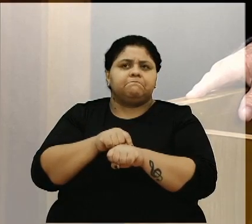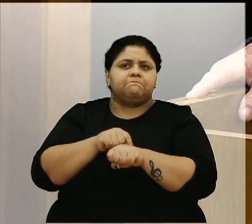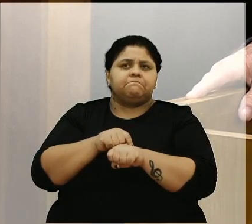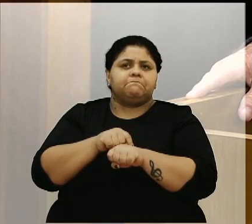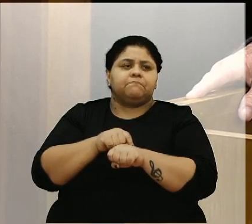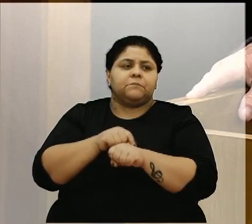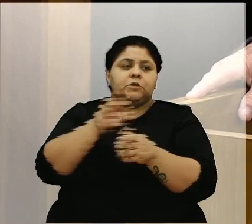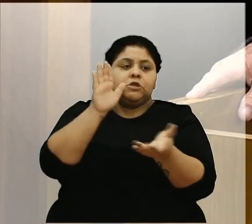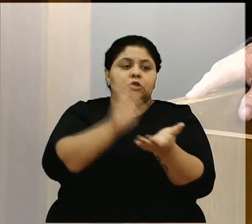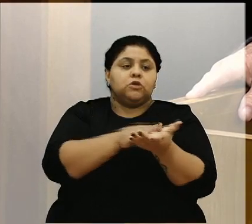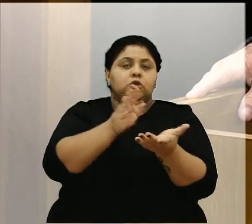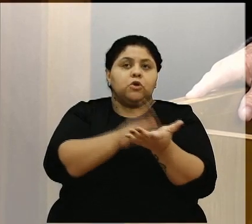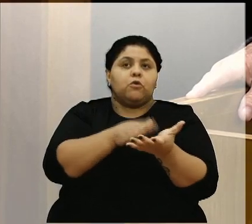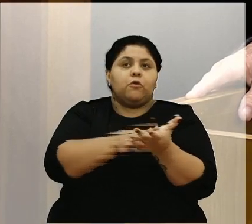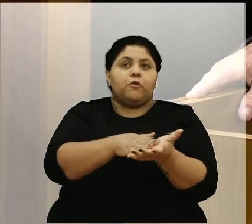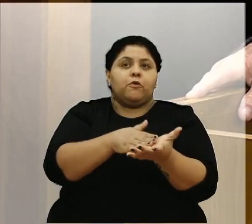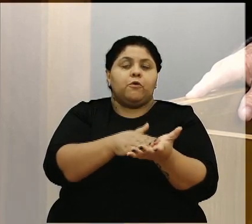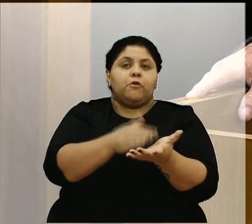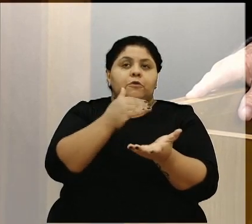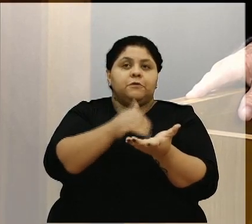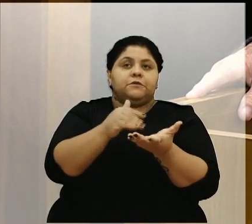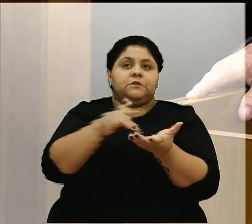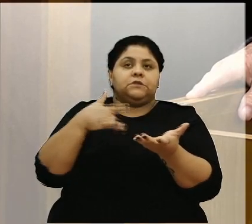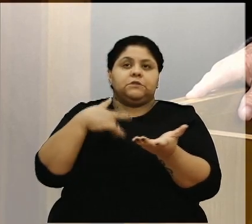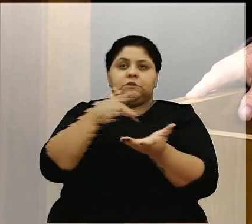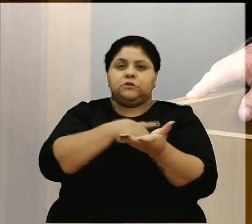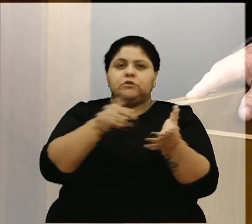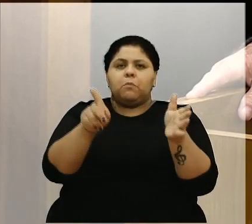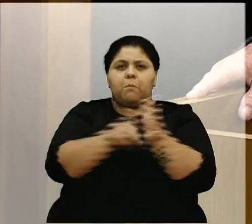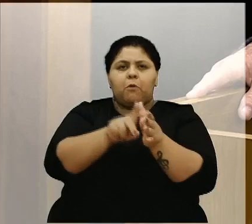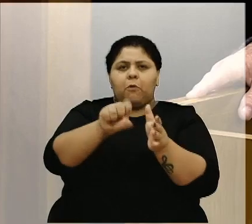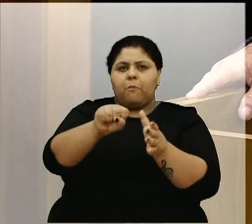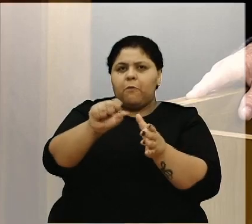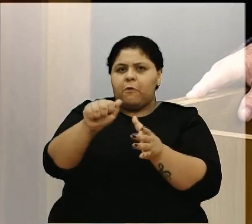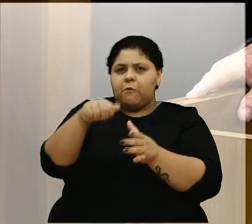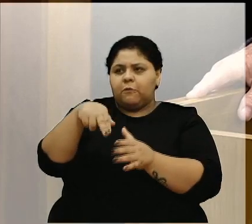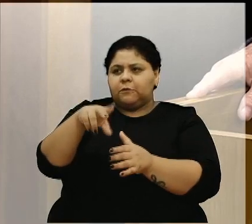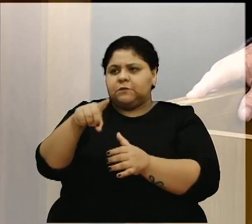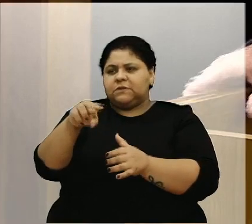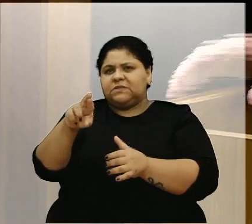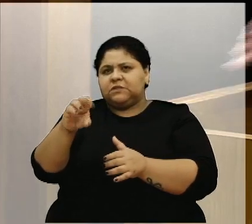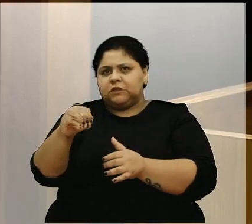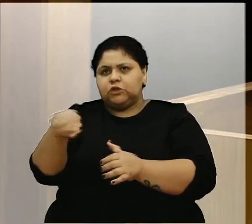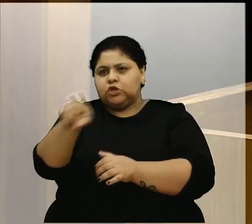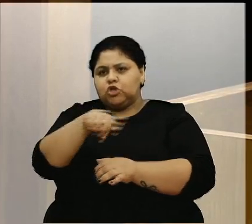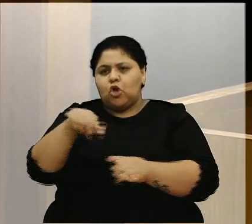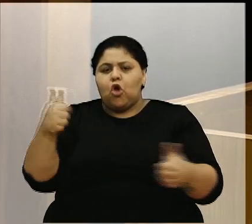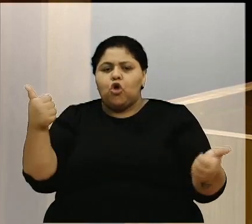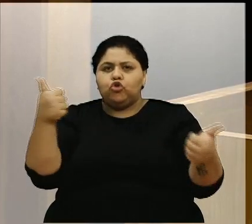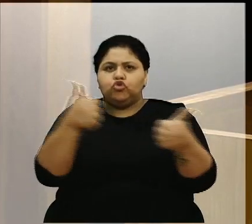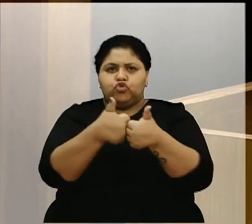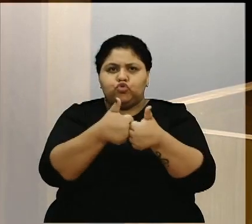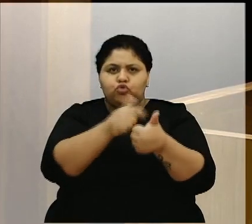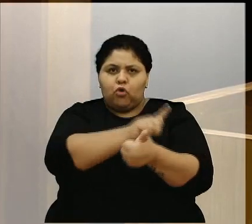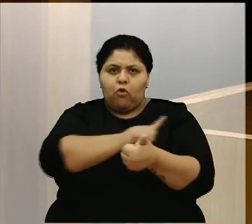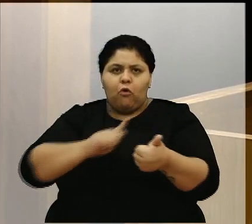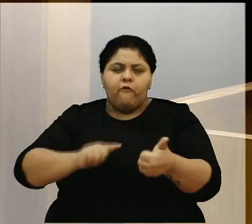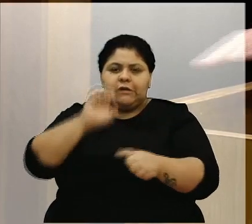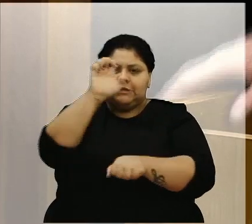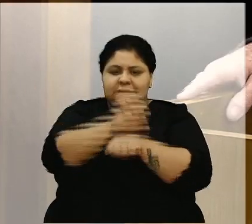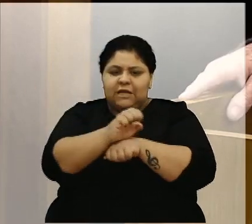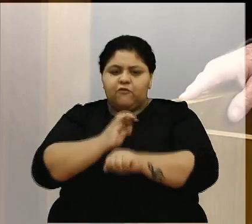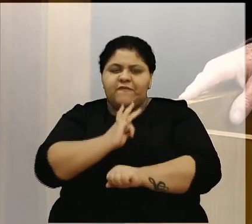cobrando da Secretaria de Saúde, do próprio Sandro Junqueira, para que nós fôssemos juntos ao governo do Estado e ao governo